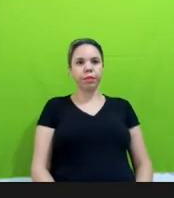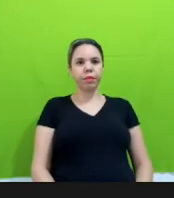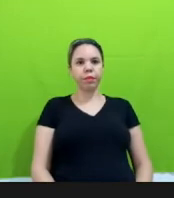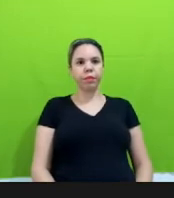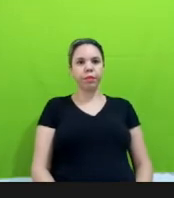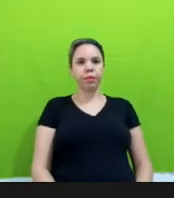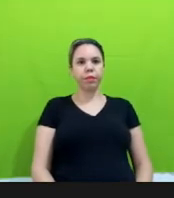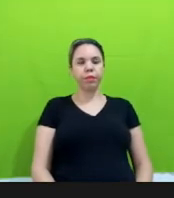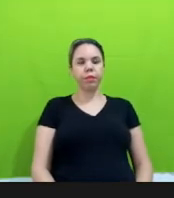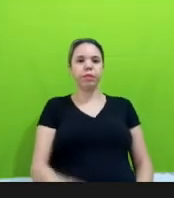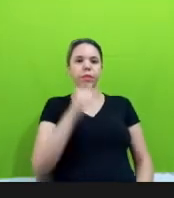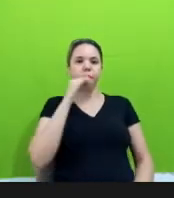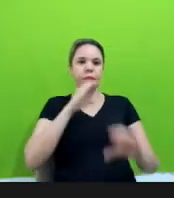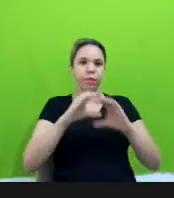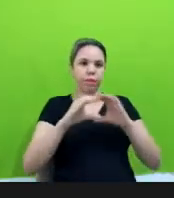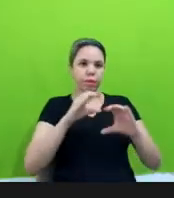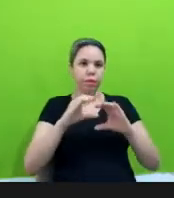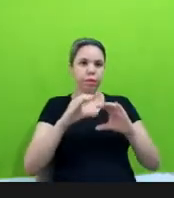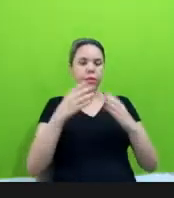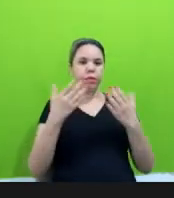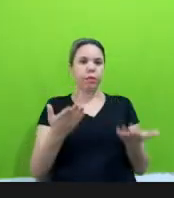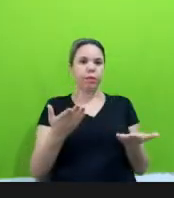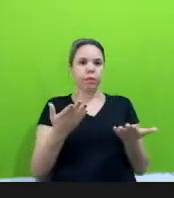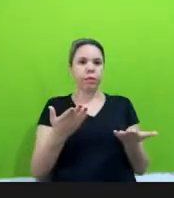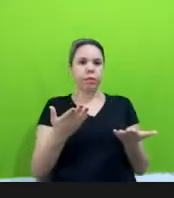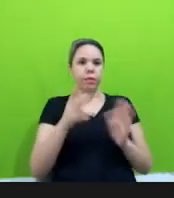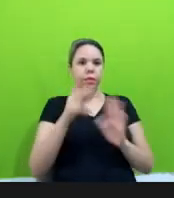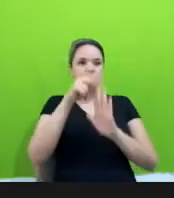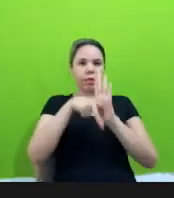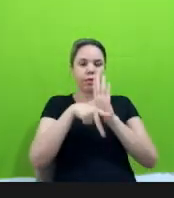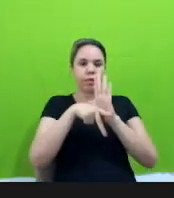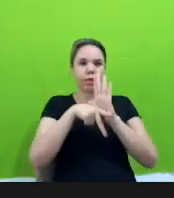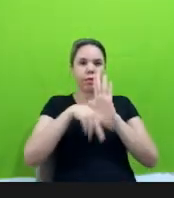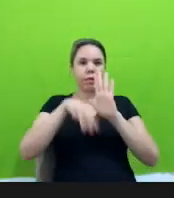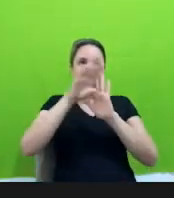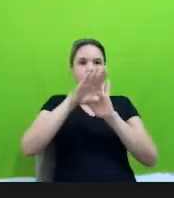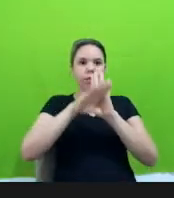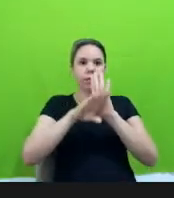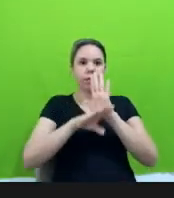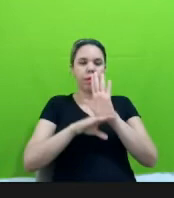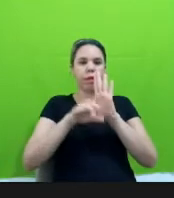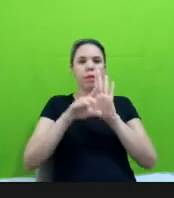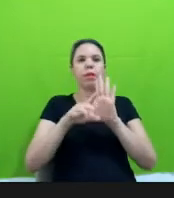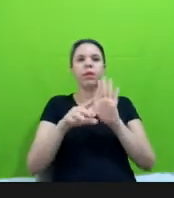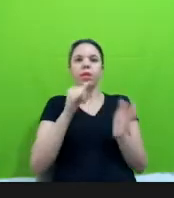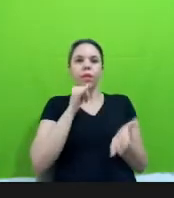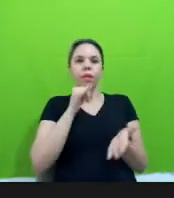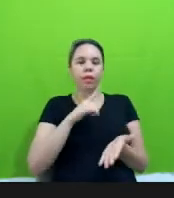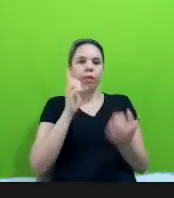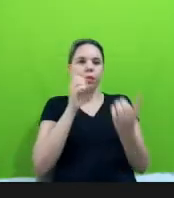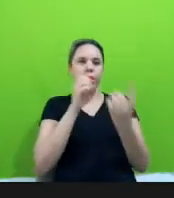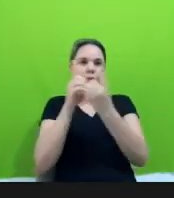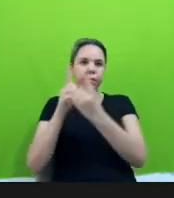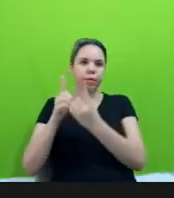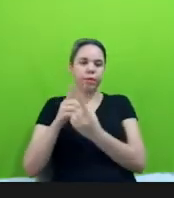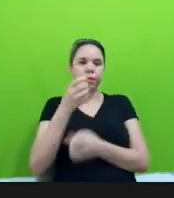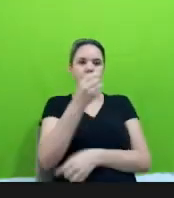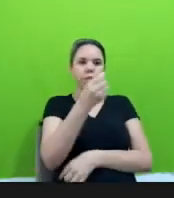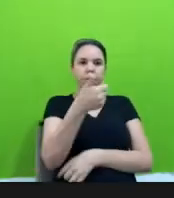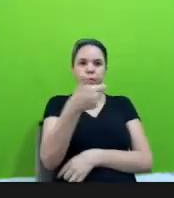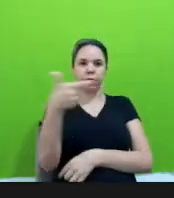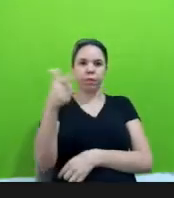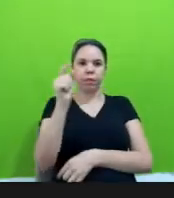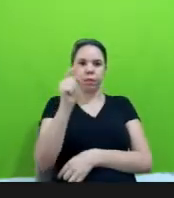das Comunicações citava um dos projetos, um dos programas, lá, o programa Banda Larga na Escola, que atenderia 62 mil